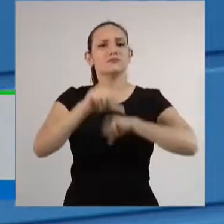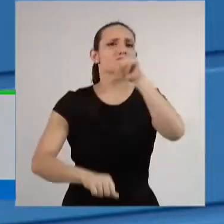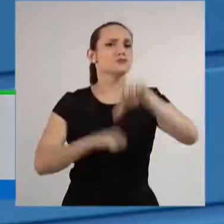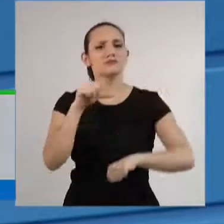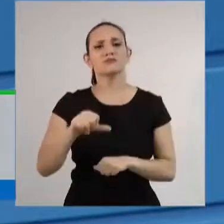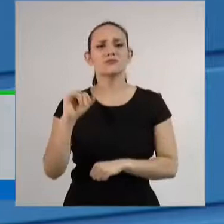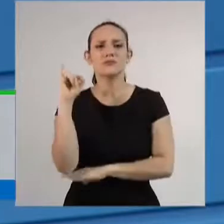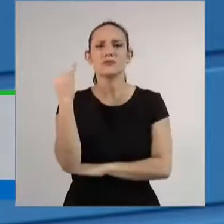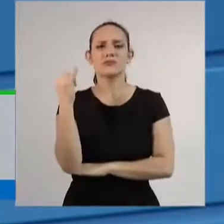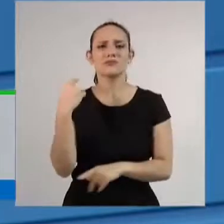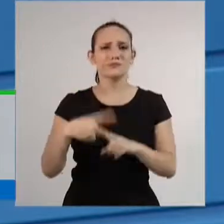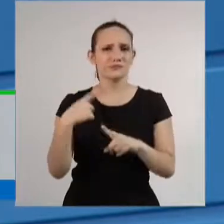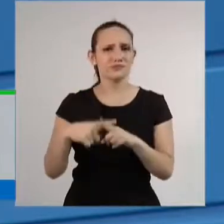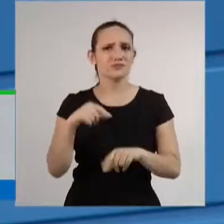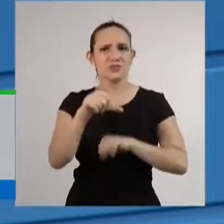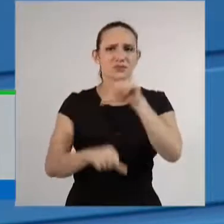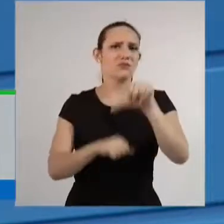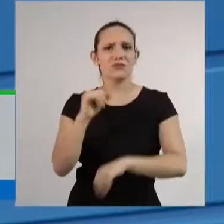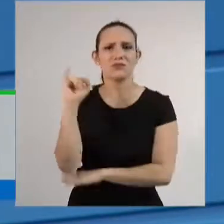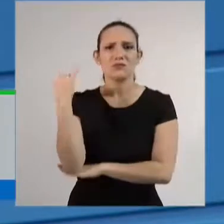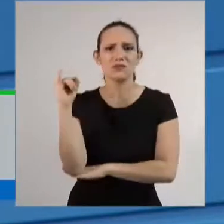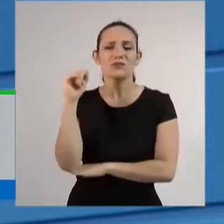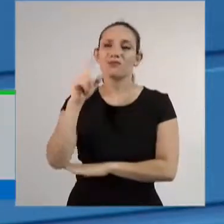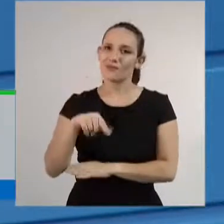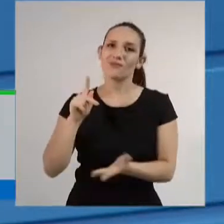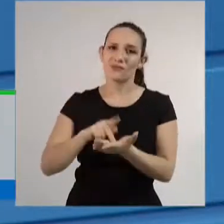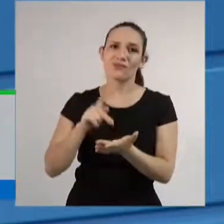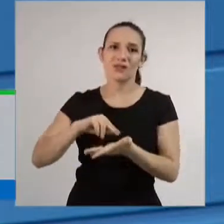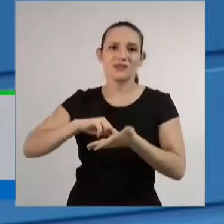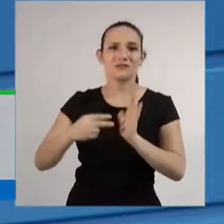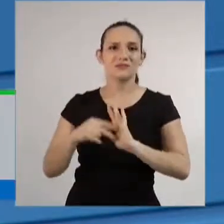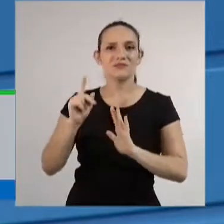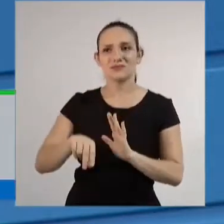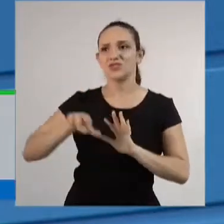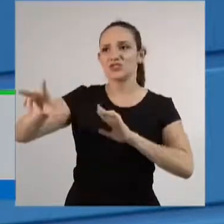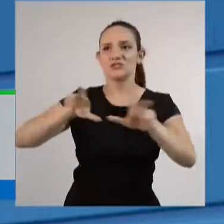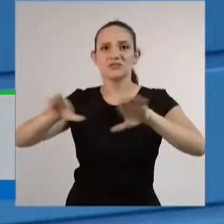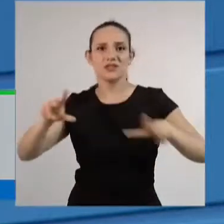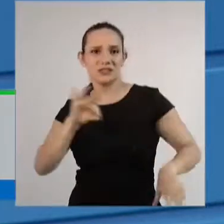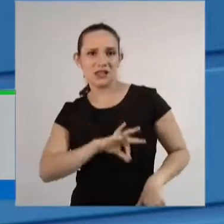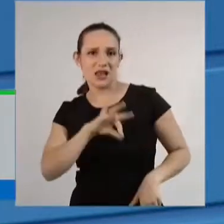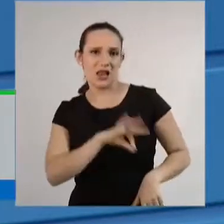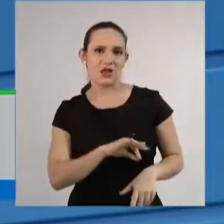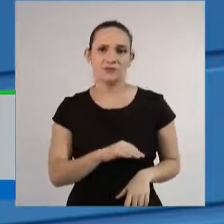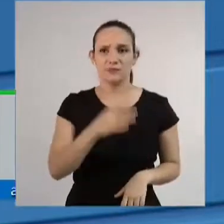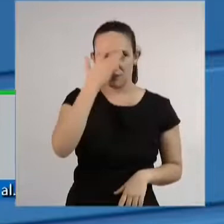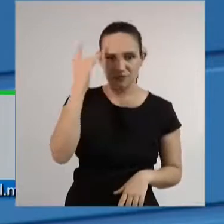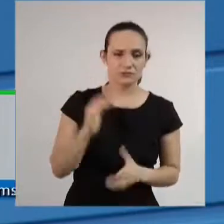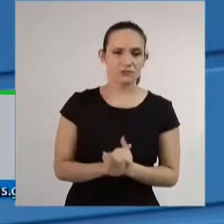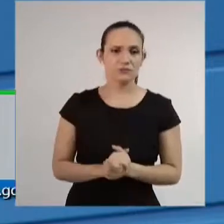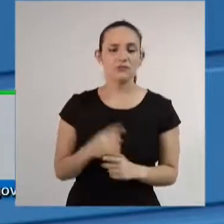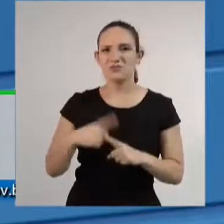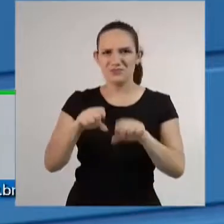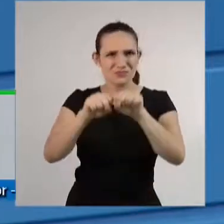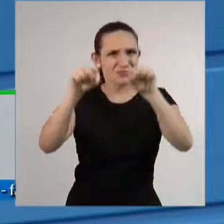país, porque a reforma tributária tem tudo a ver com a desigualdade. Você reformar um sistema que cobra injustamente tributos